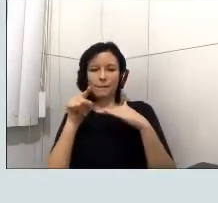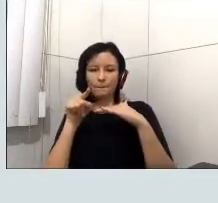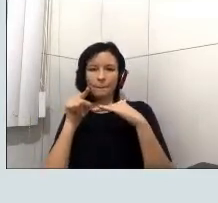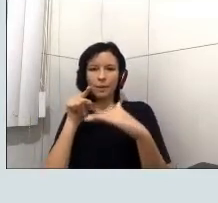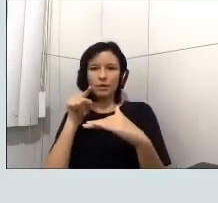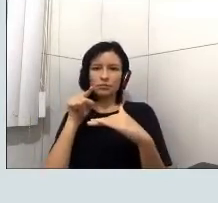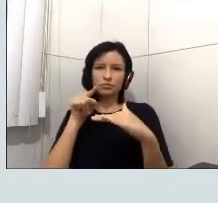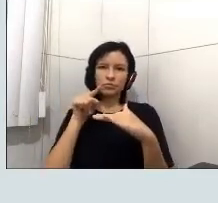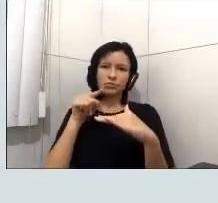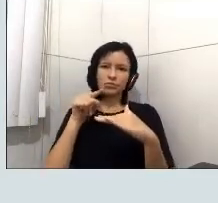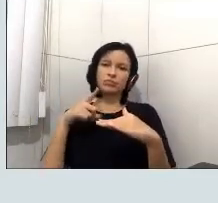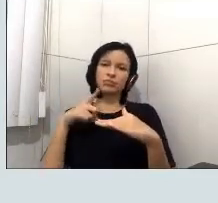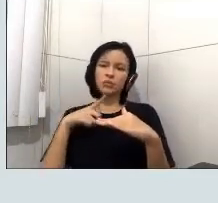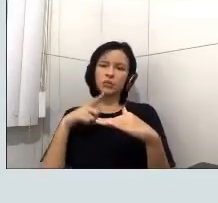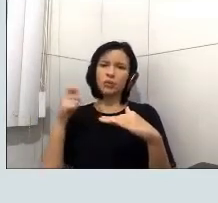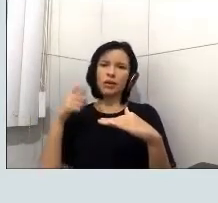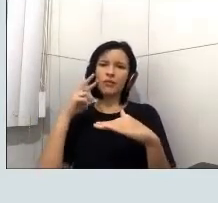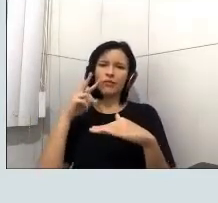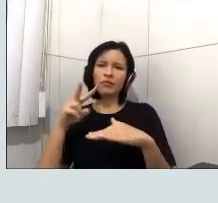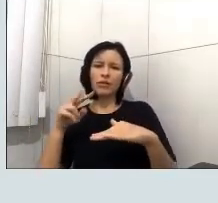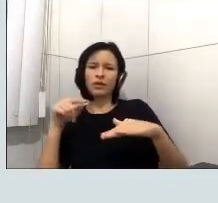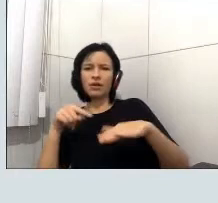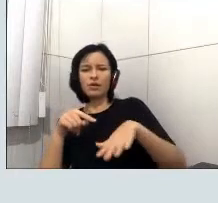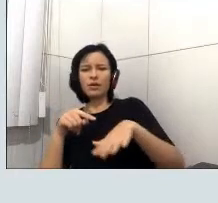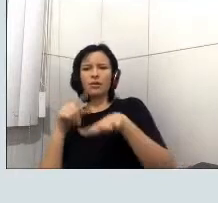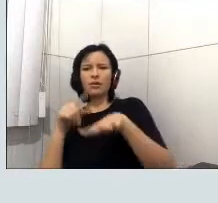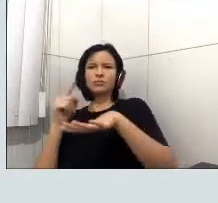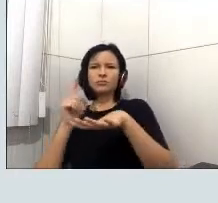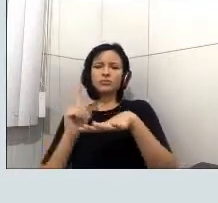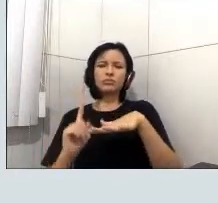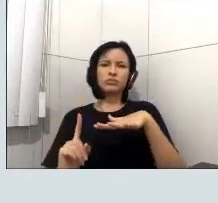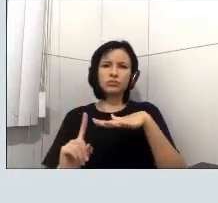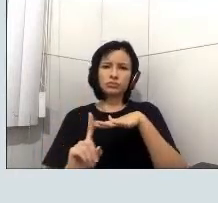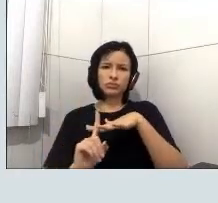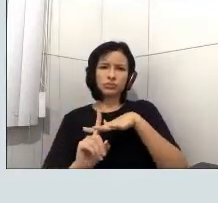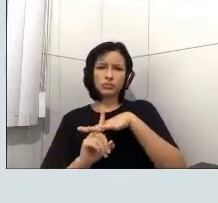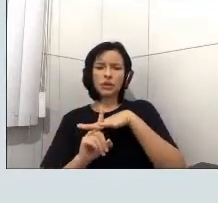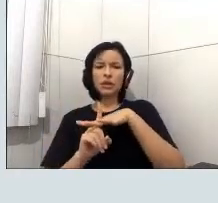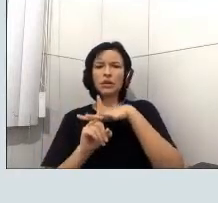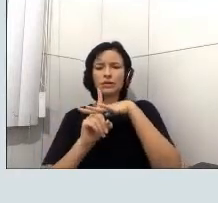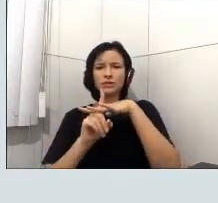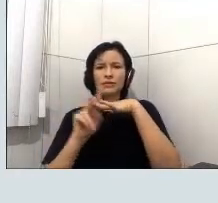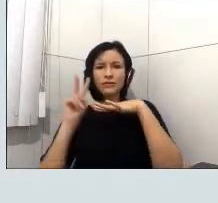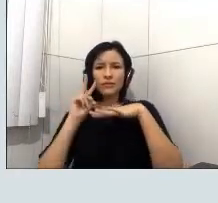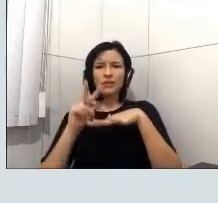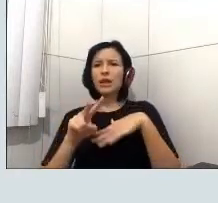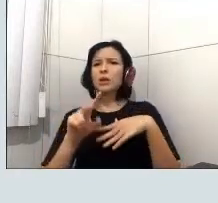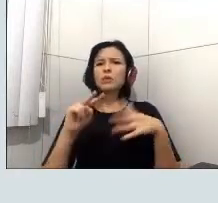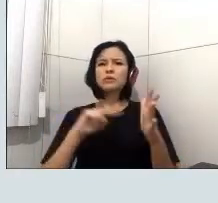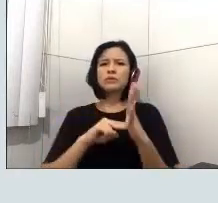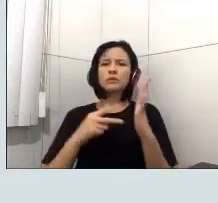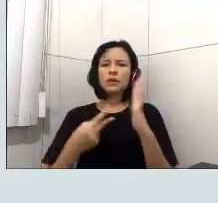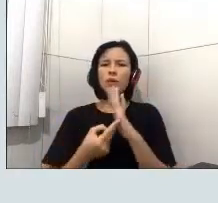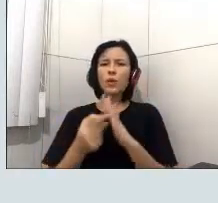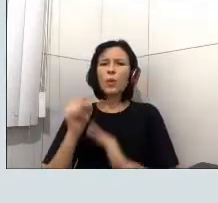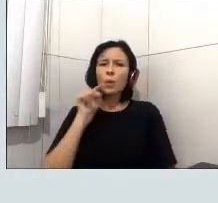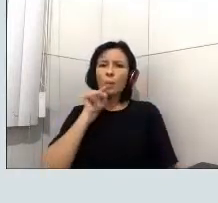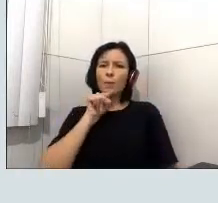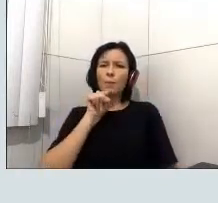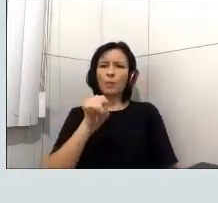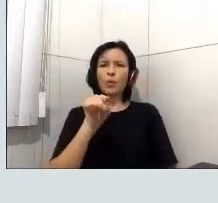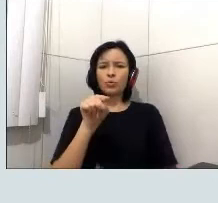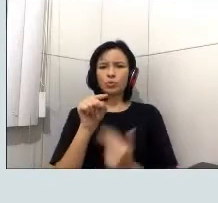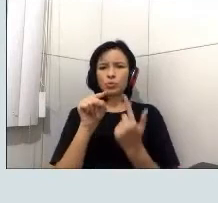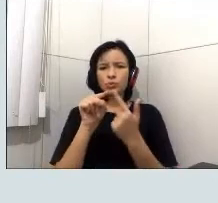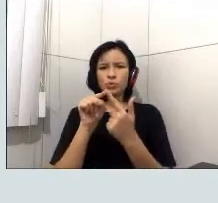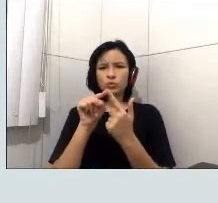O perpendicularismo entre essa reta e esse plano, ele ocorre quando um ponto, que é o ponto em comum, por isso que